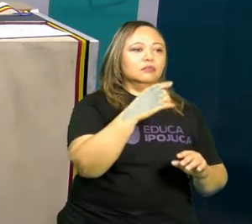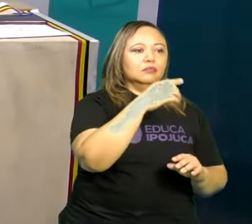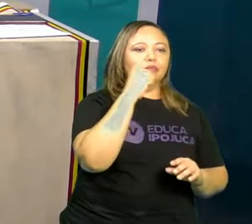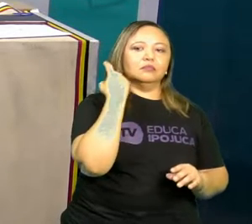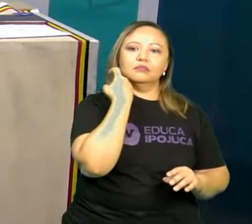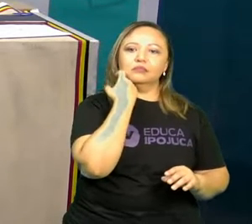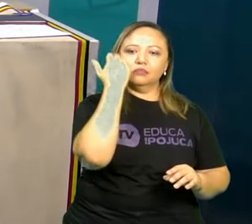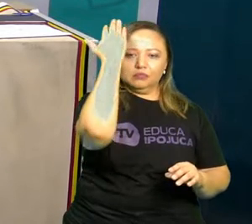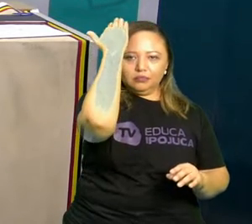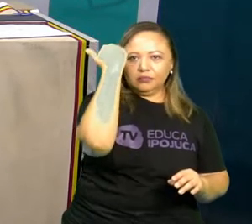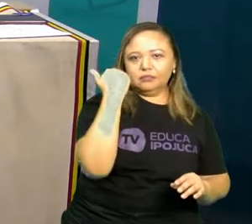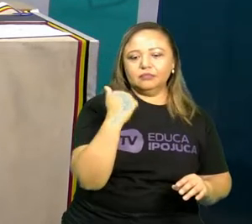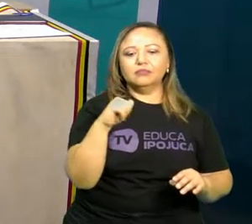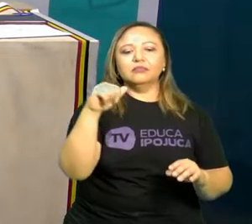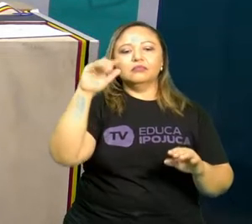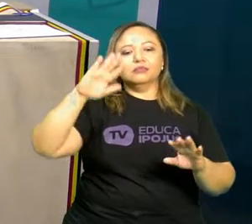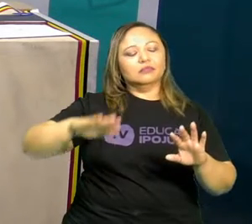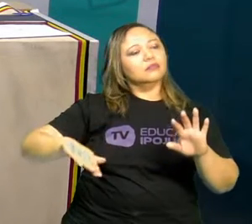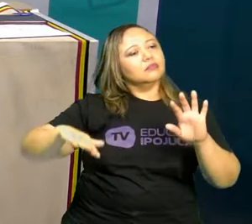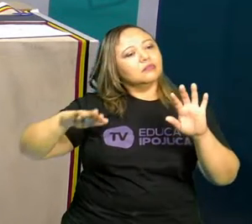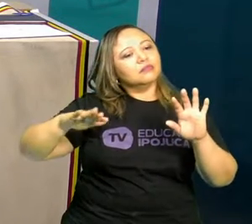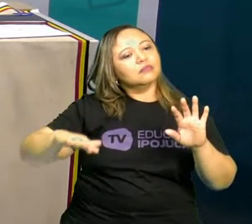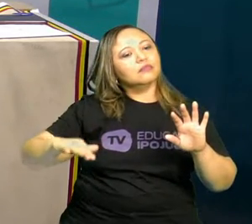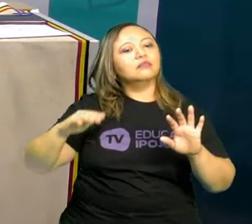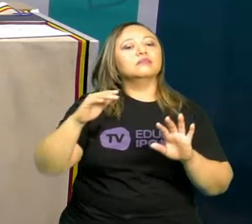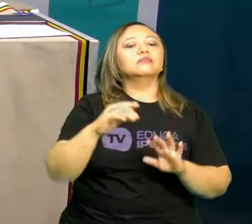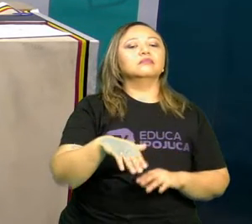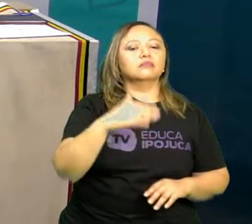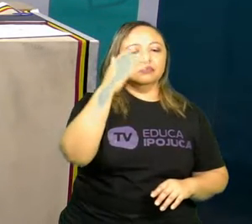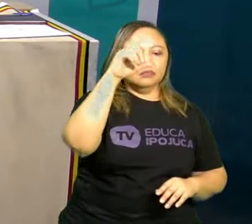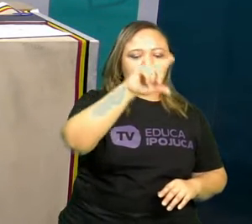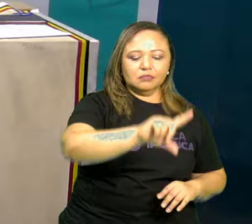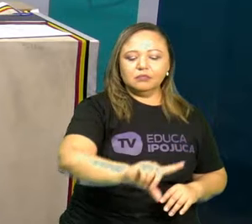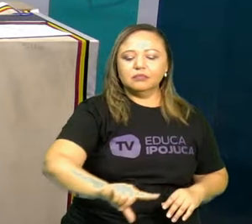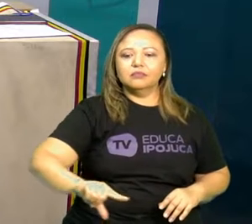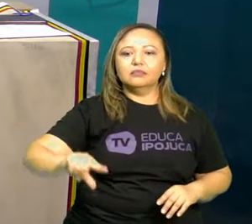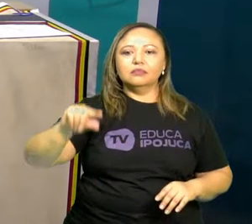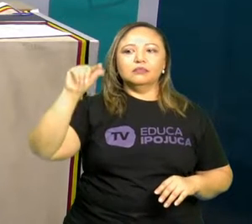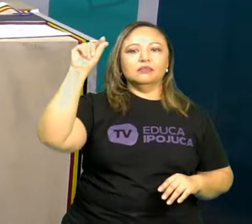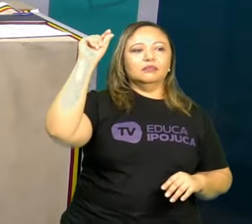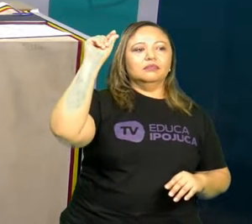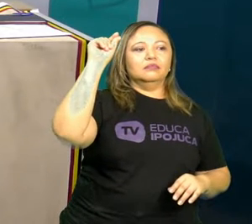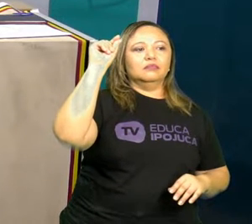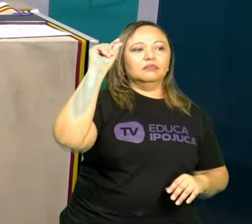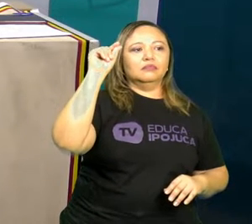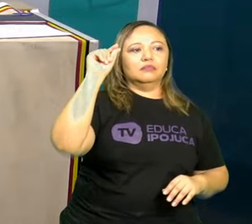um peixinho e soubesse nadar, eu tirava